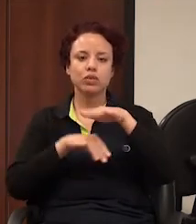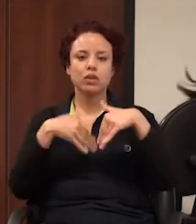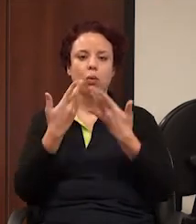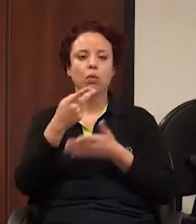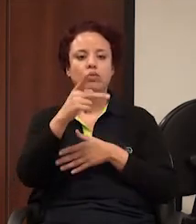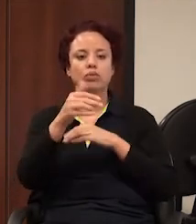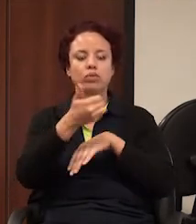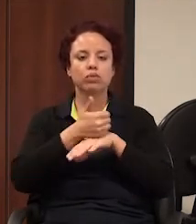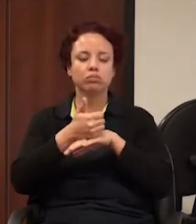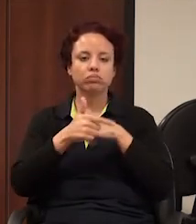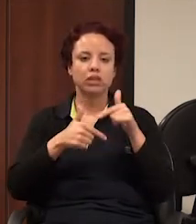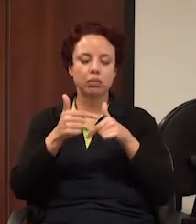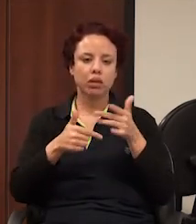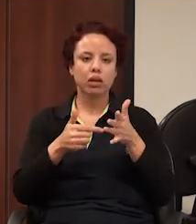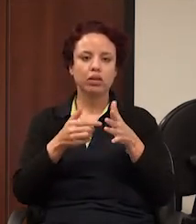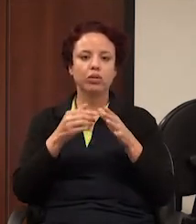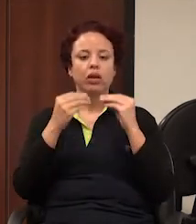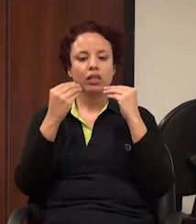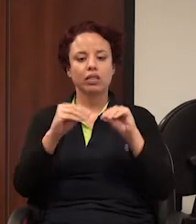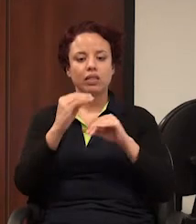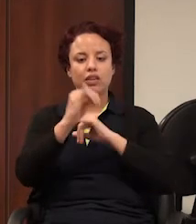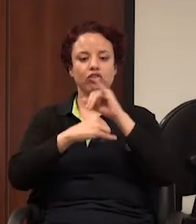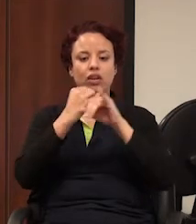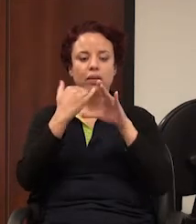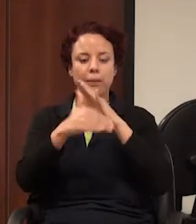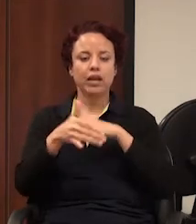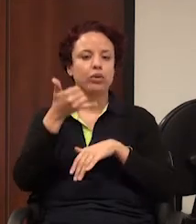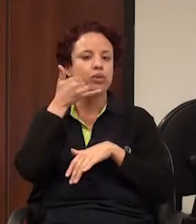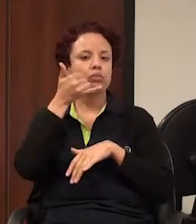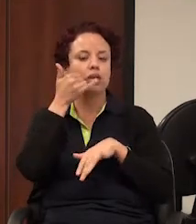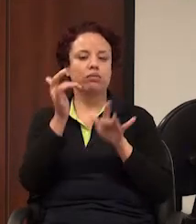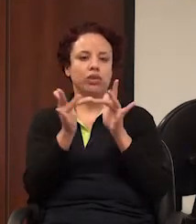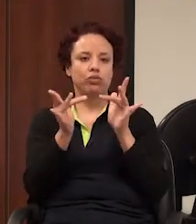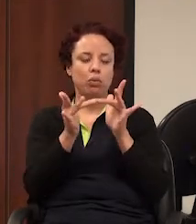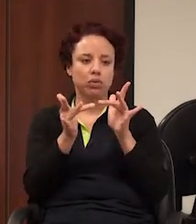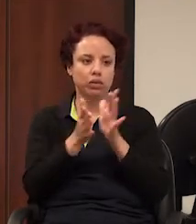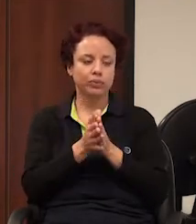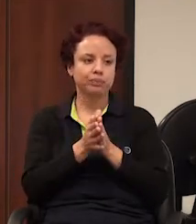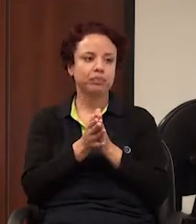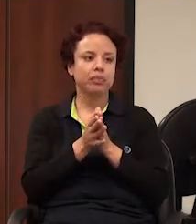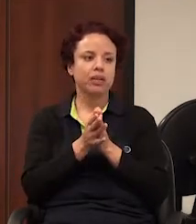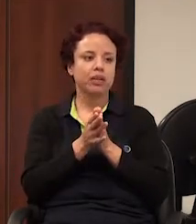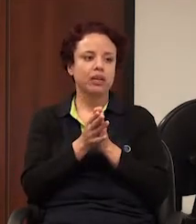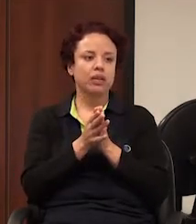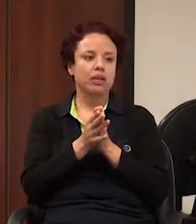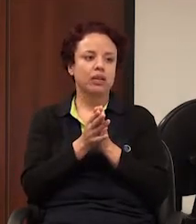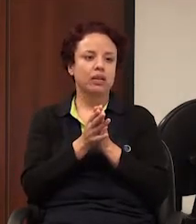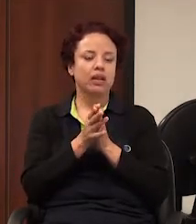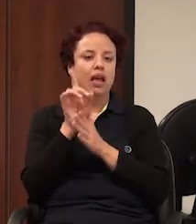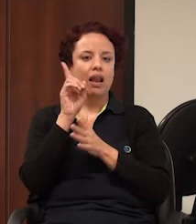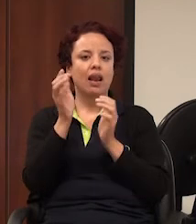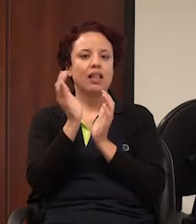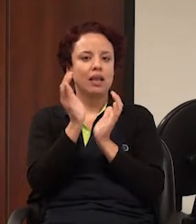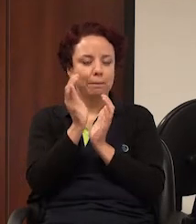né, deixar um e-mail e um telefone de contato. Né. Isso é uma coisa que lá na